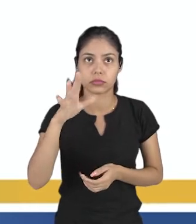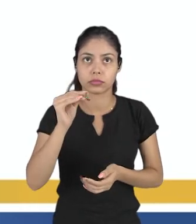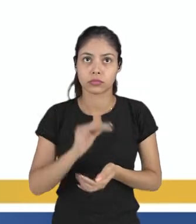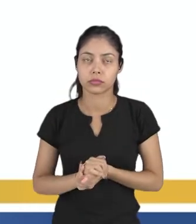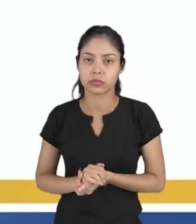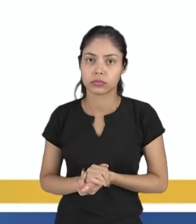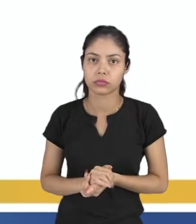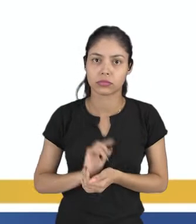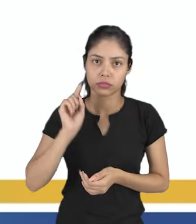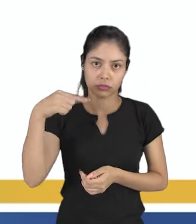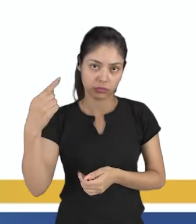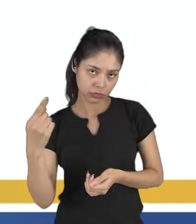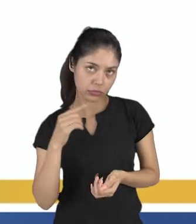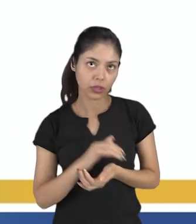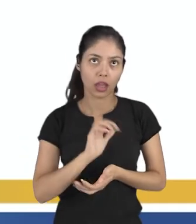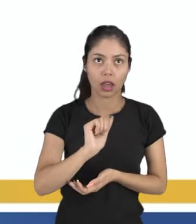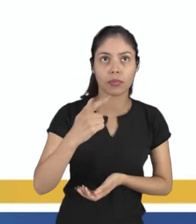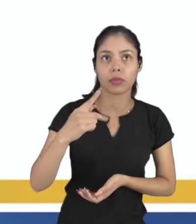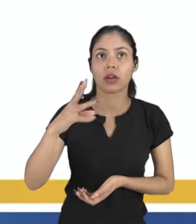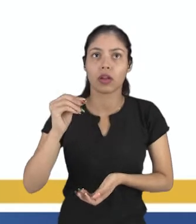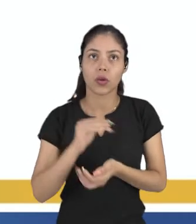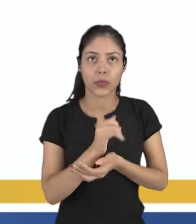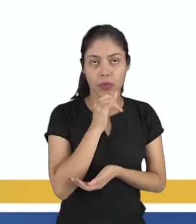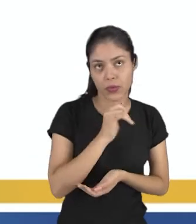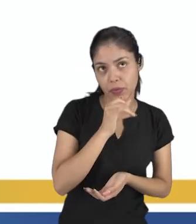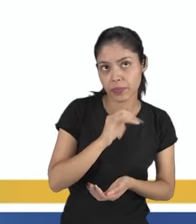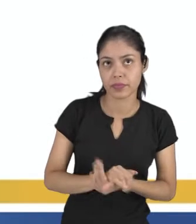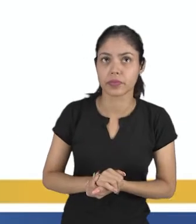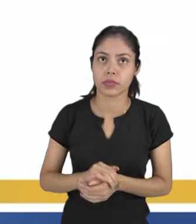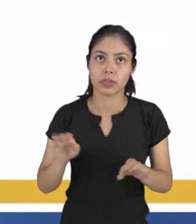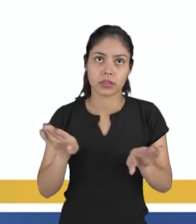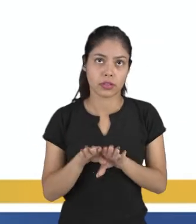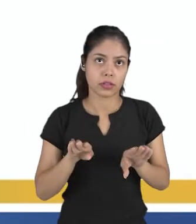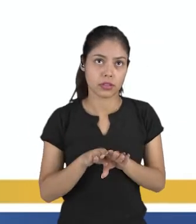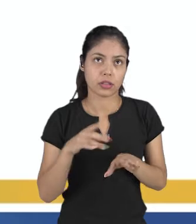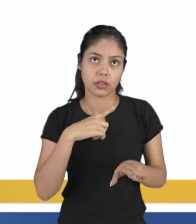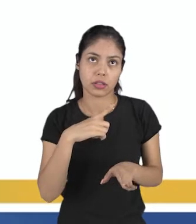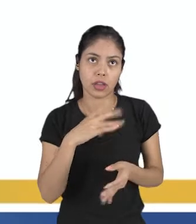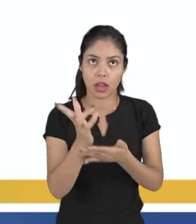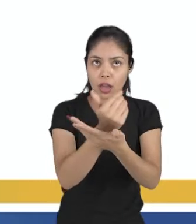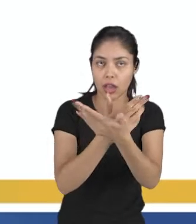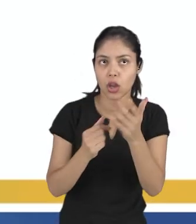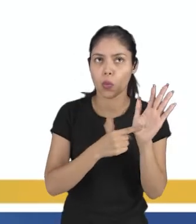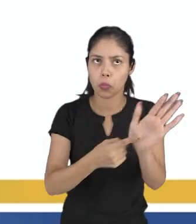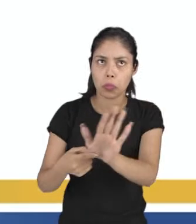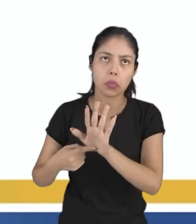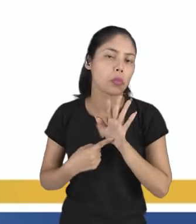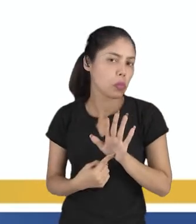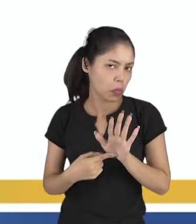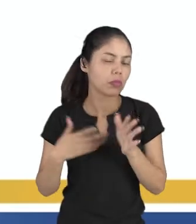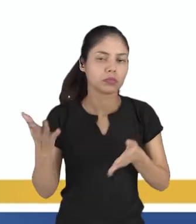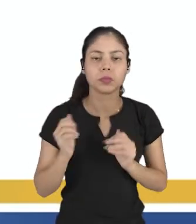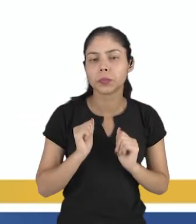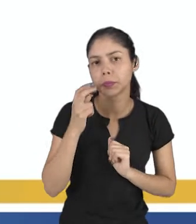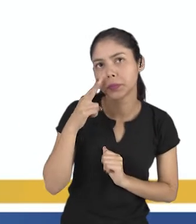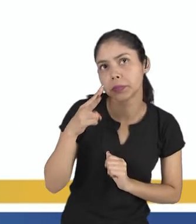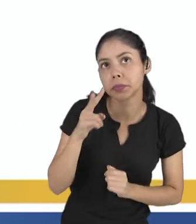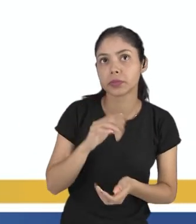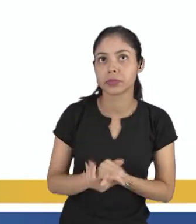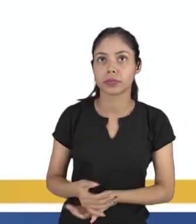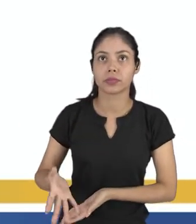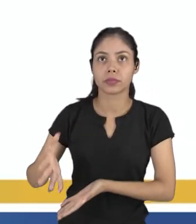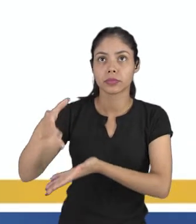moralmente. Apolo, por exemplo, era a divindade que regia as artes. Em muitas representações é possível vê-lo